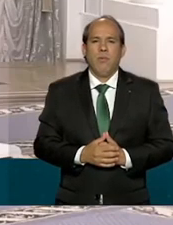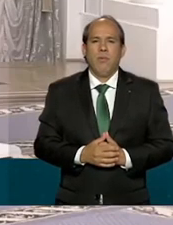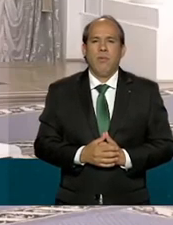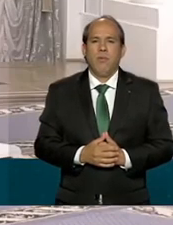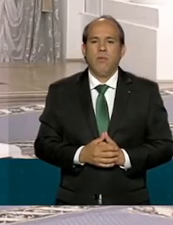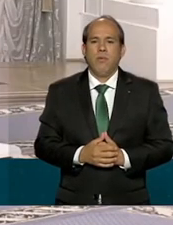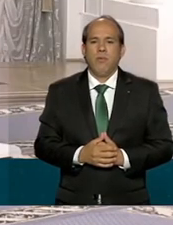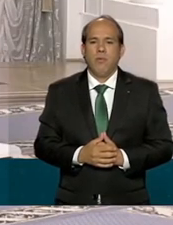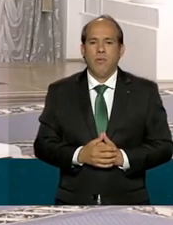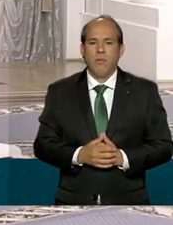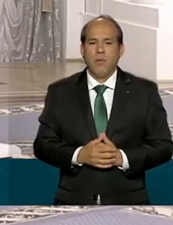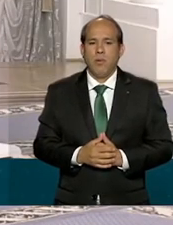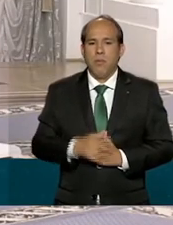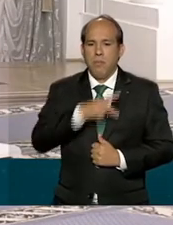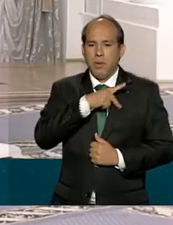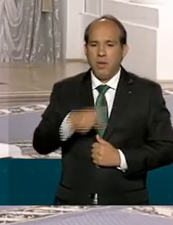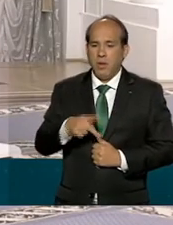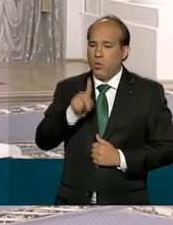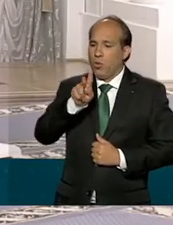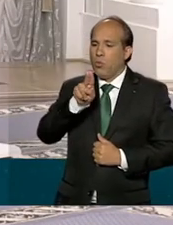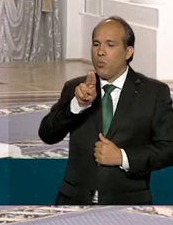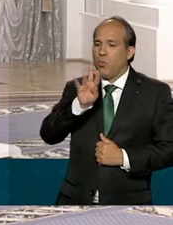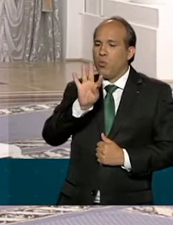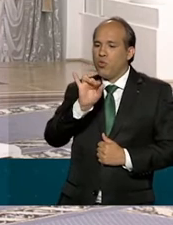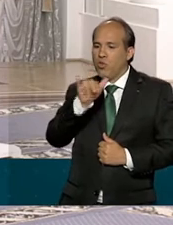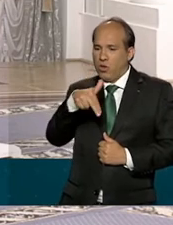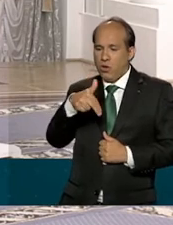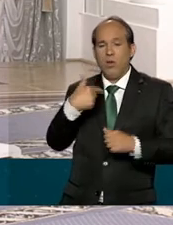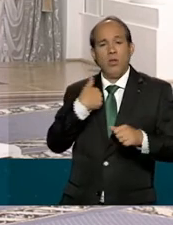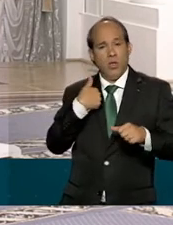O presidente Putin e eu